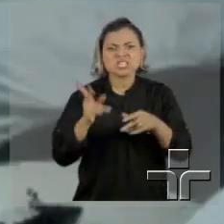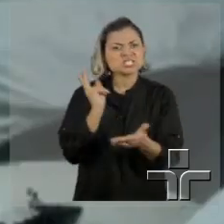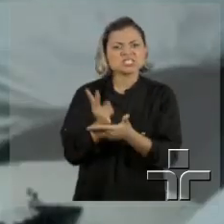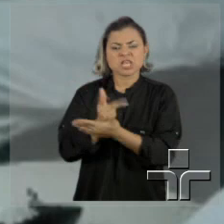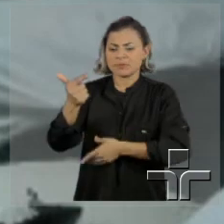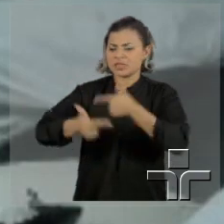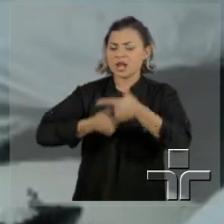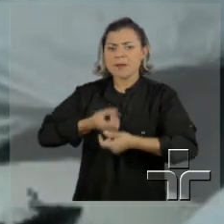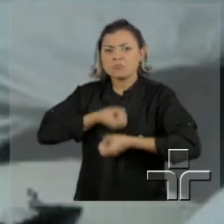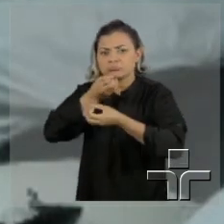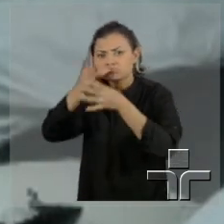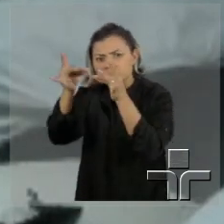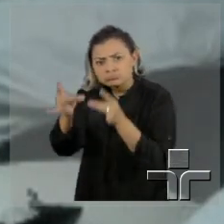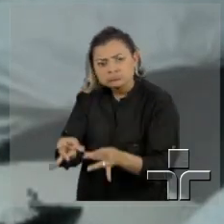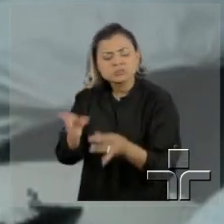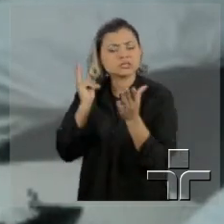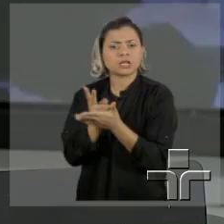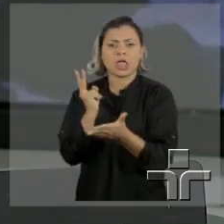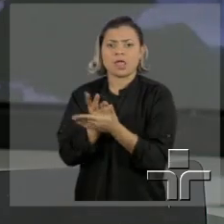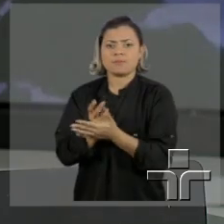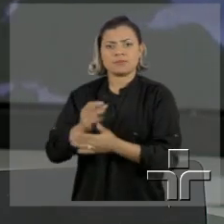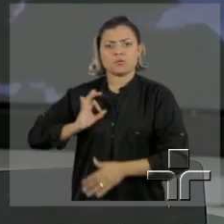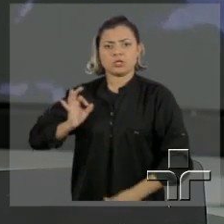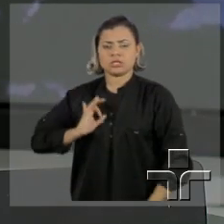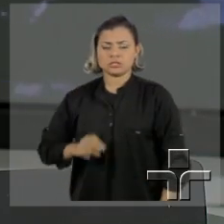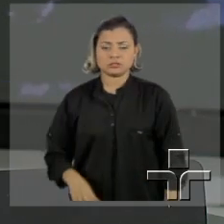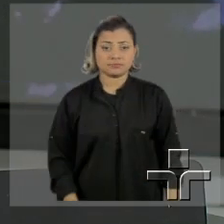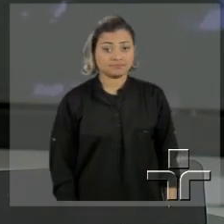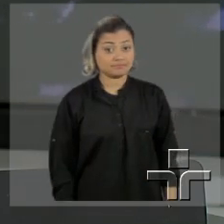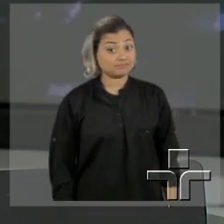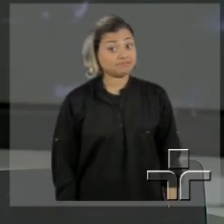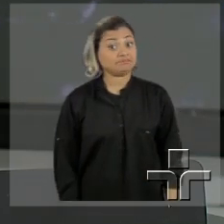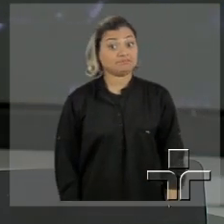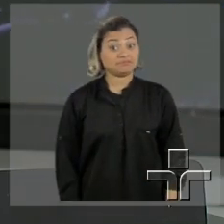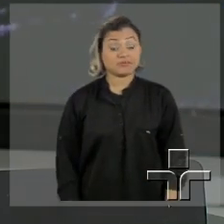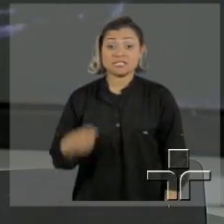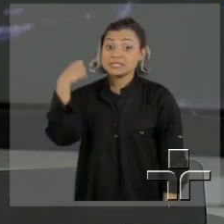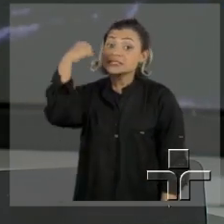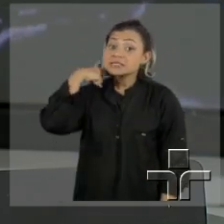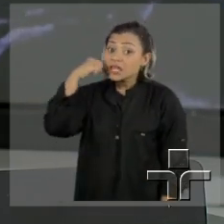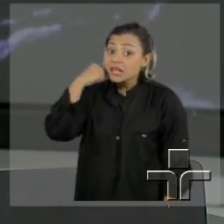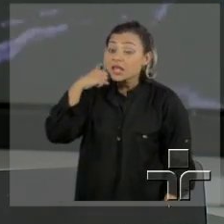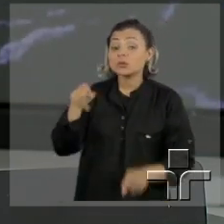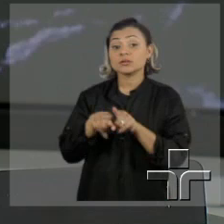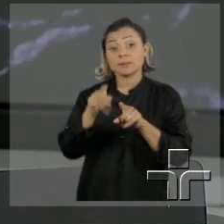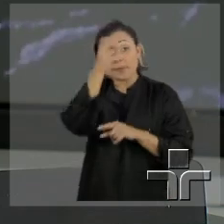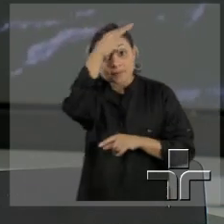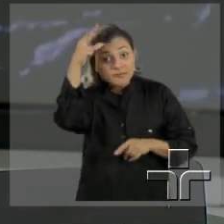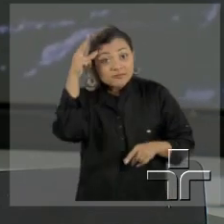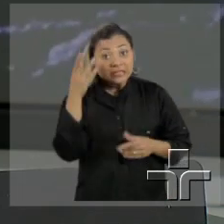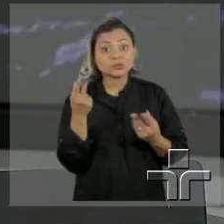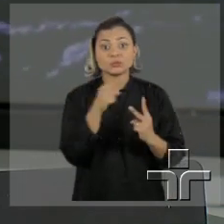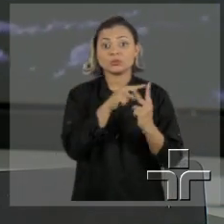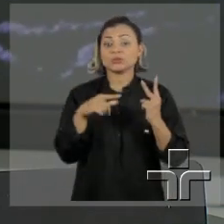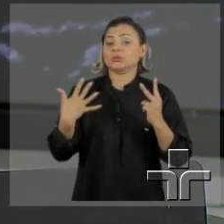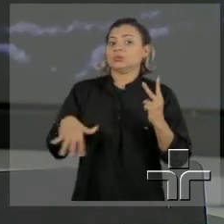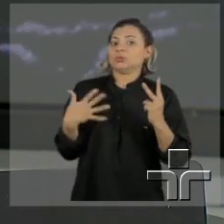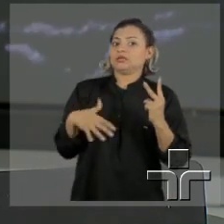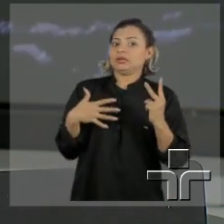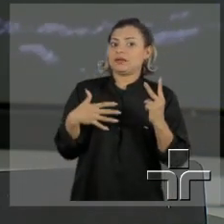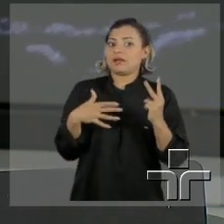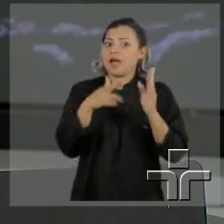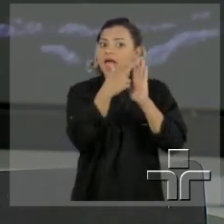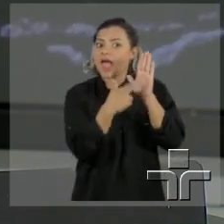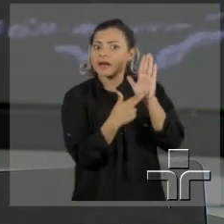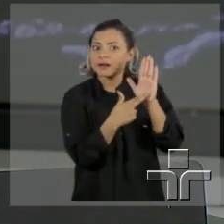à disposição das autoridades. João, tanto o senador como o prefeito partem do mesmo princípio, né, de que